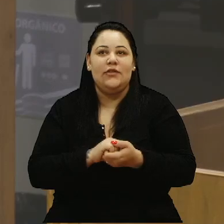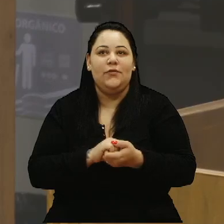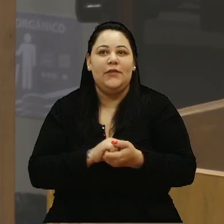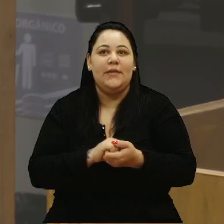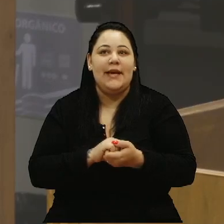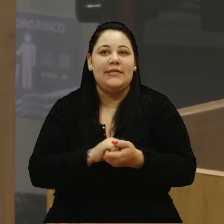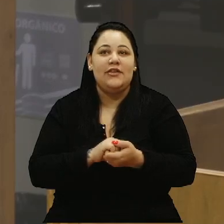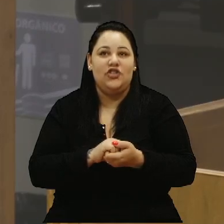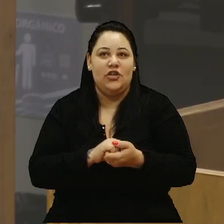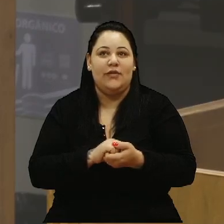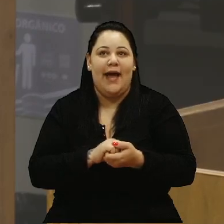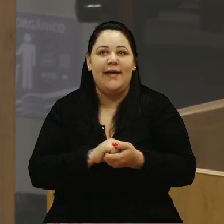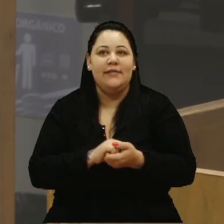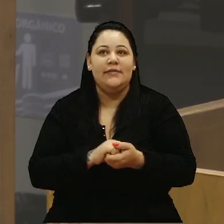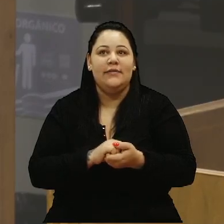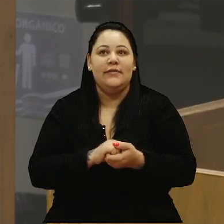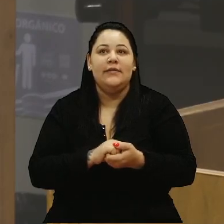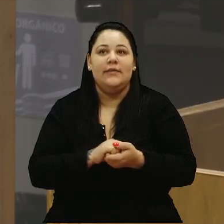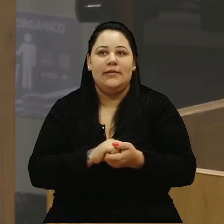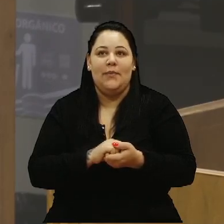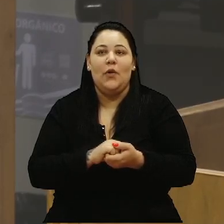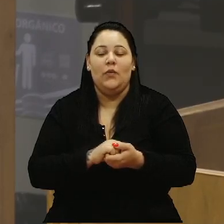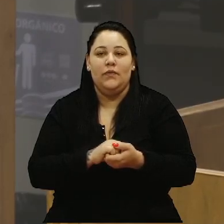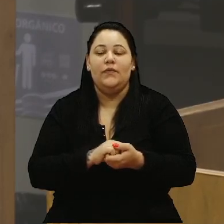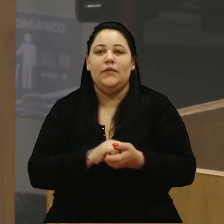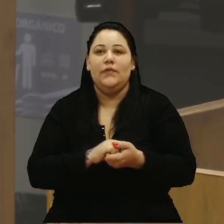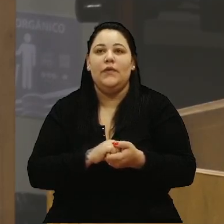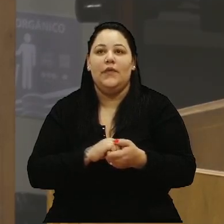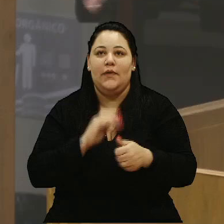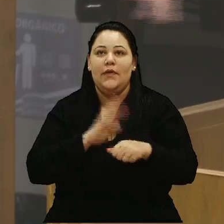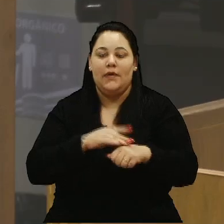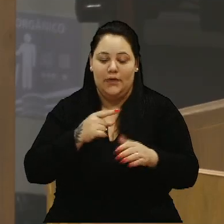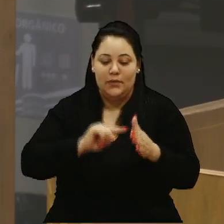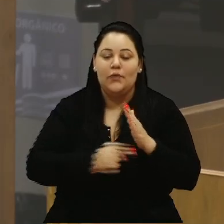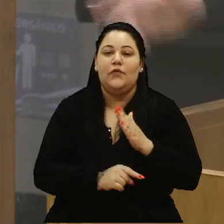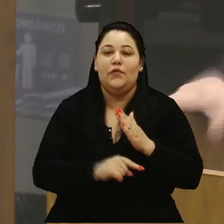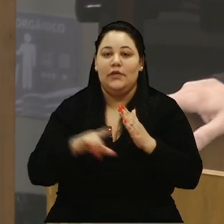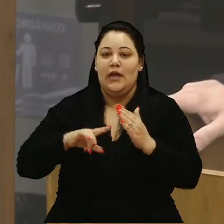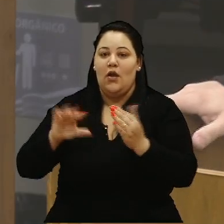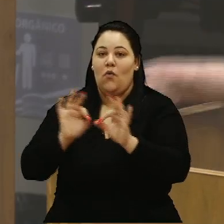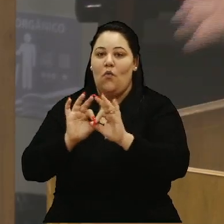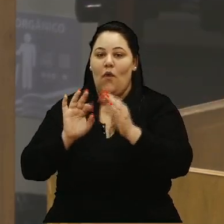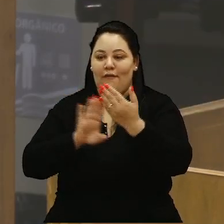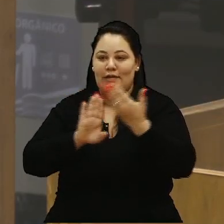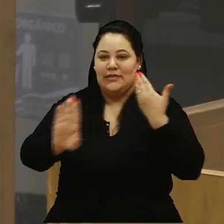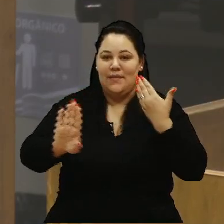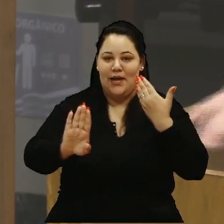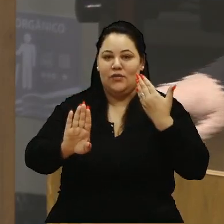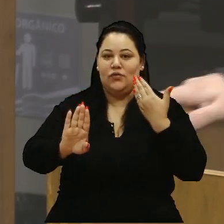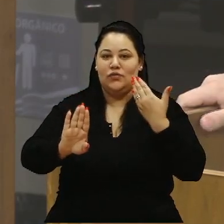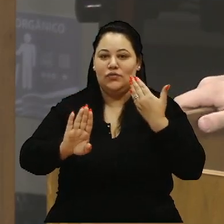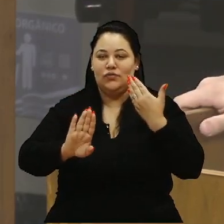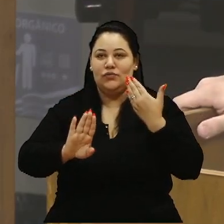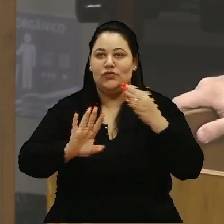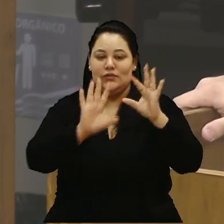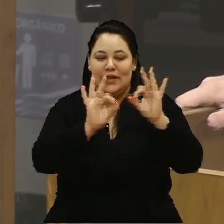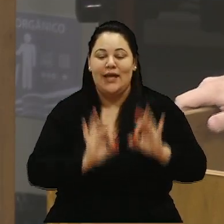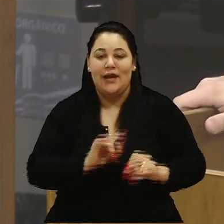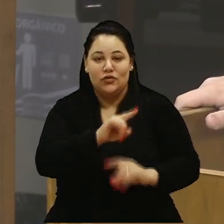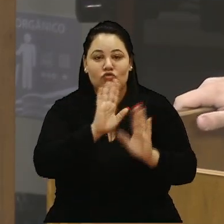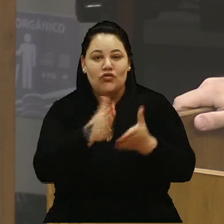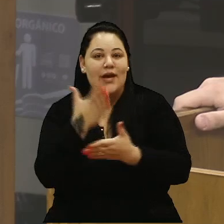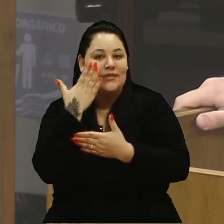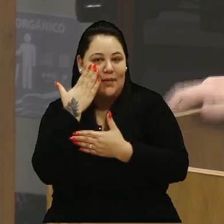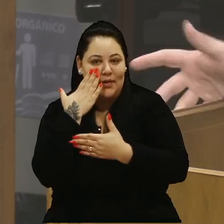terra. Morar num distrito é algo complexo, porque tu tem um distanciamento da maioria das situações, a senhora sabe. E, por isso, a